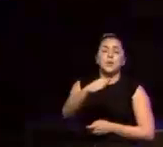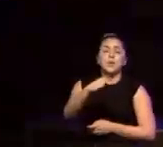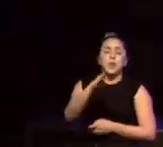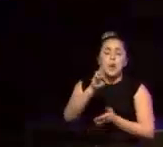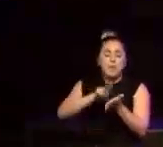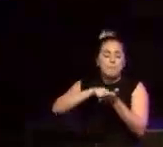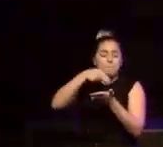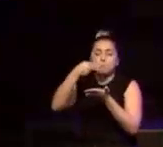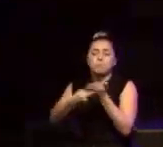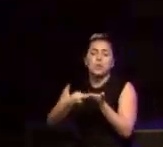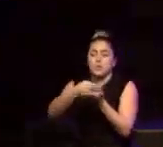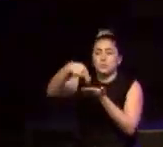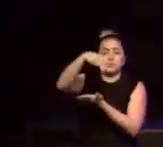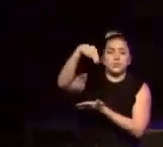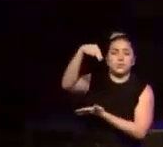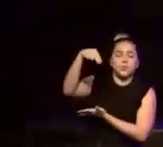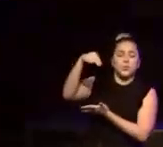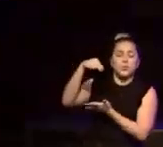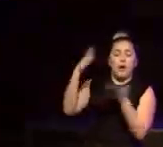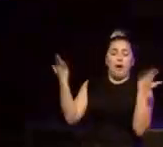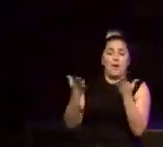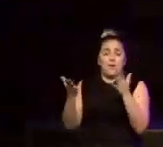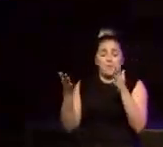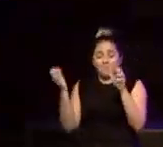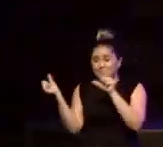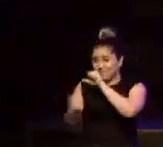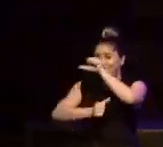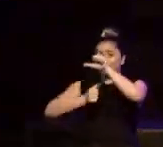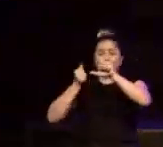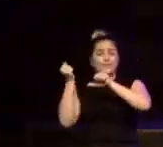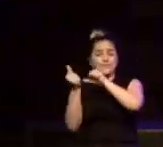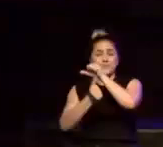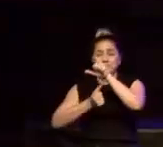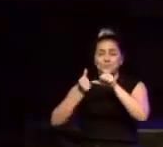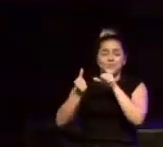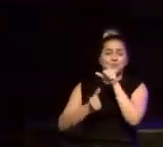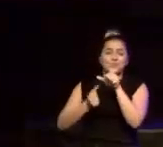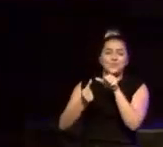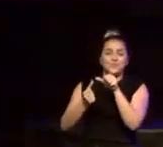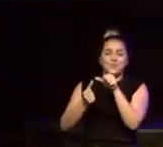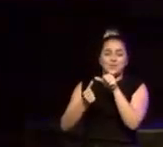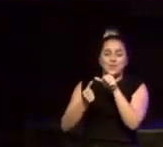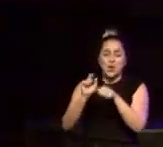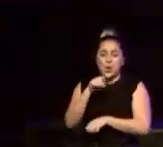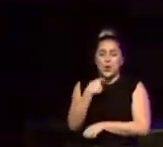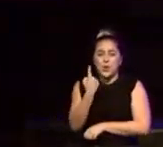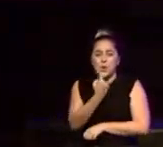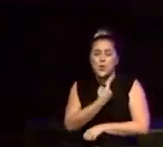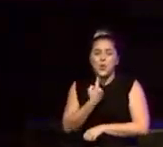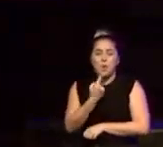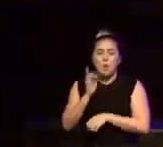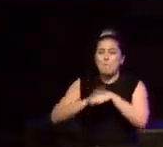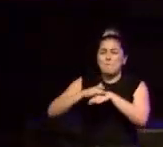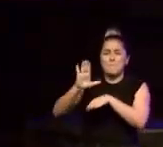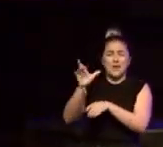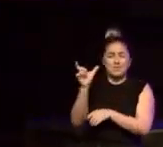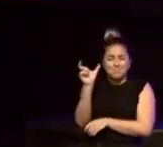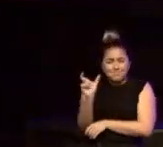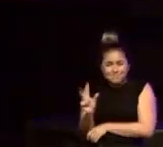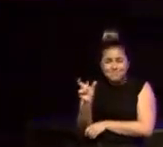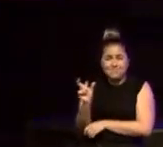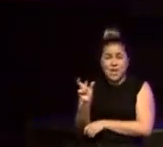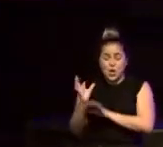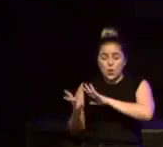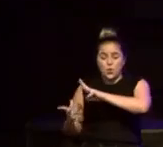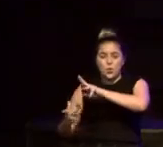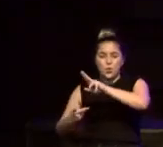e ressuscitou, se torna um dos maiores movimentos do planeta. Hoje nós somos a terça parte do planeta Terra.